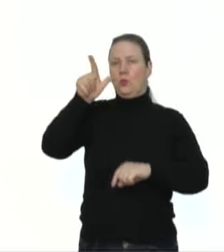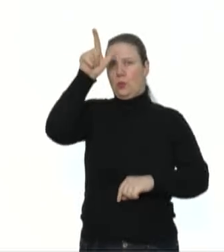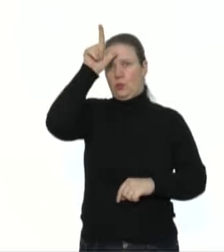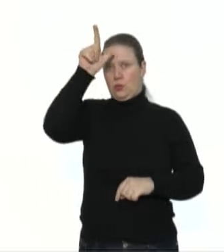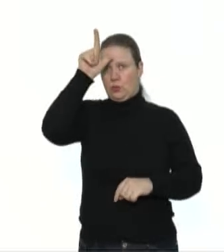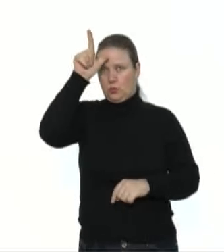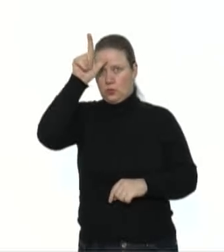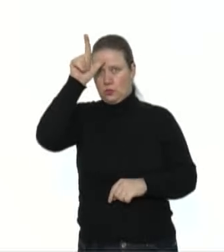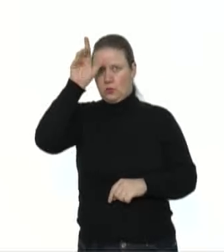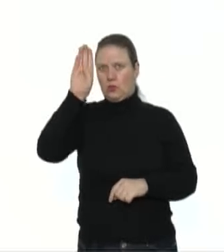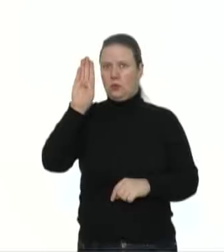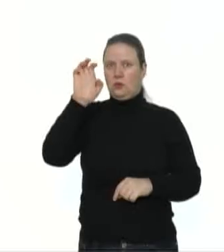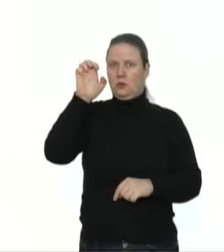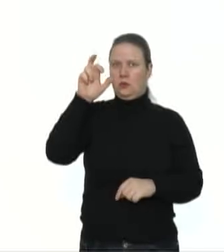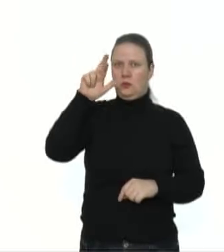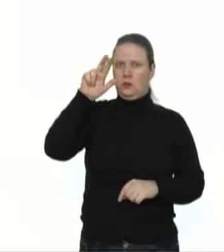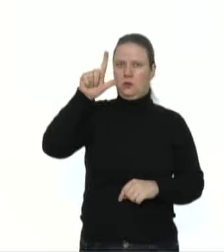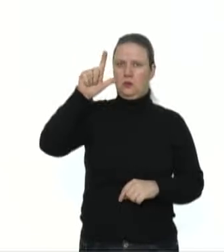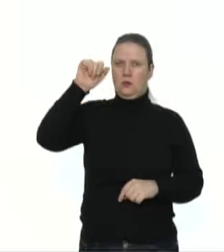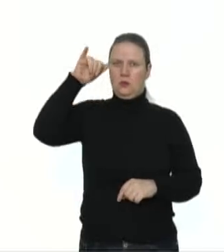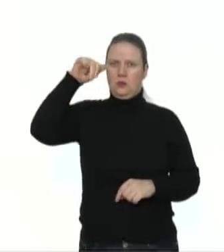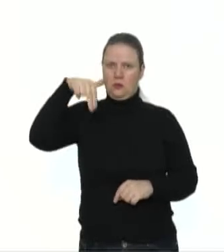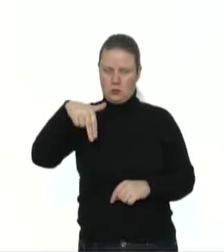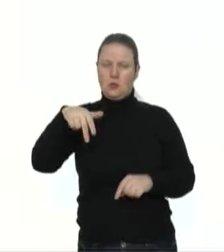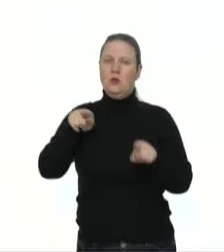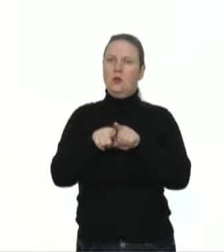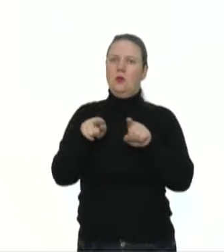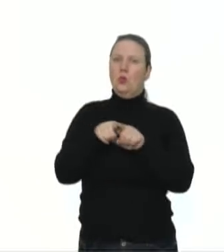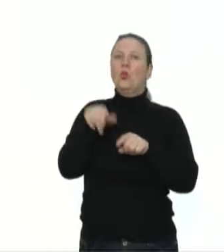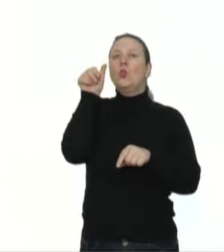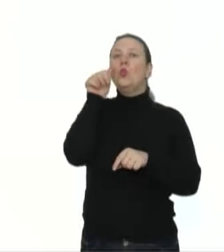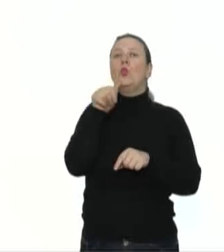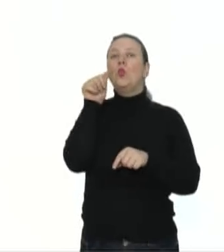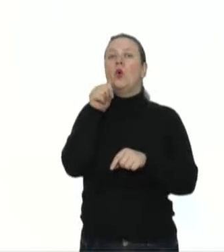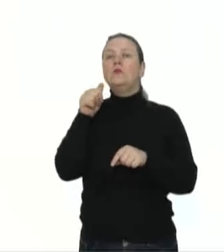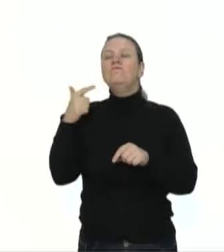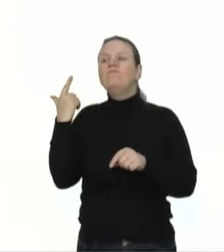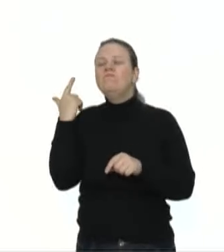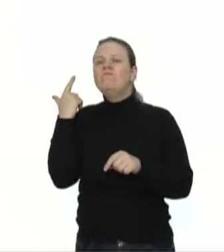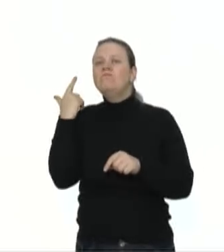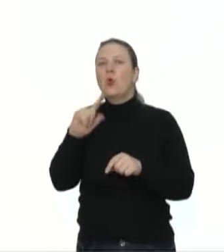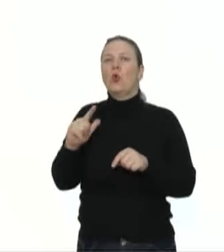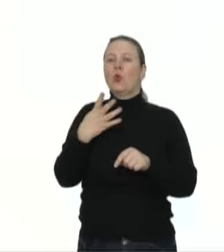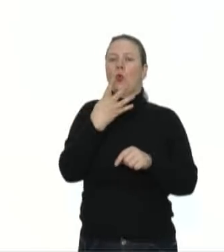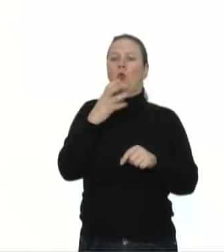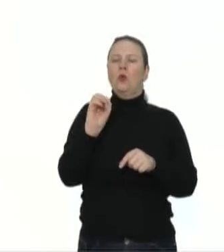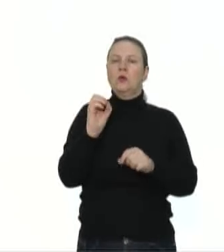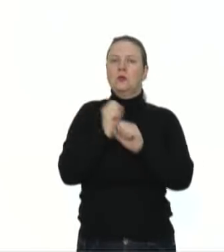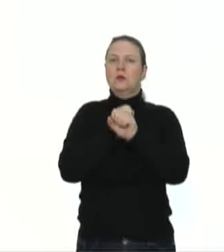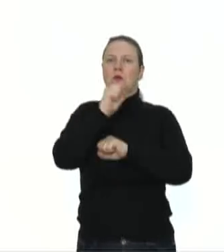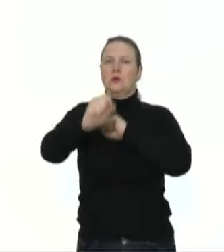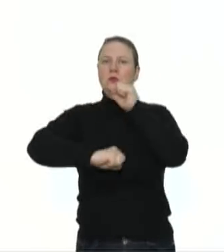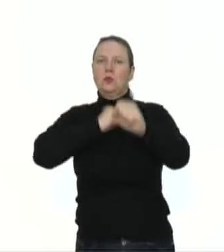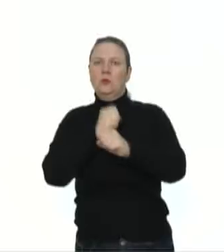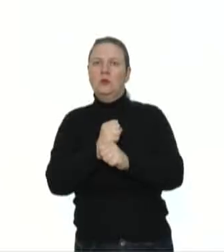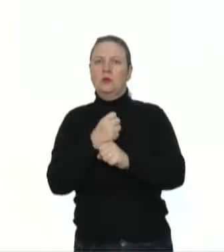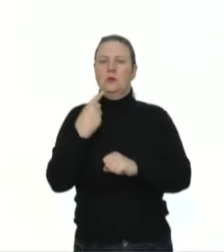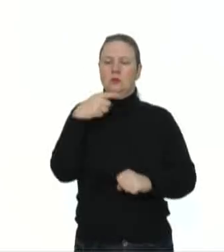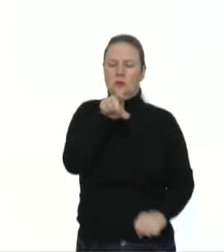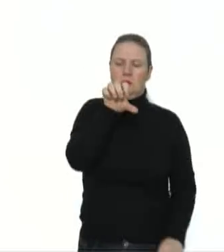esporte olímpico. O torneio feminino estreou 40 anos depois, só em Montreal,